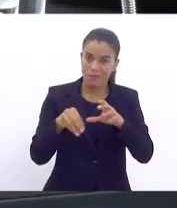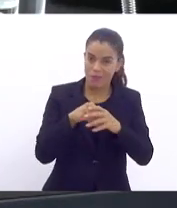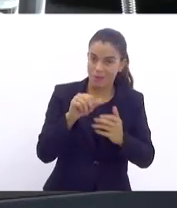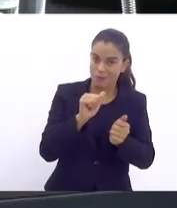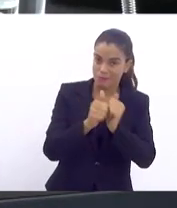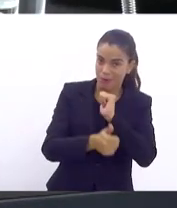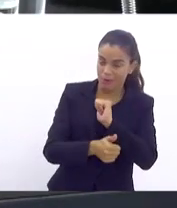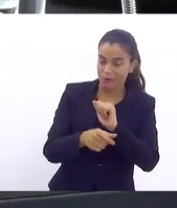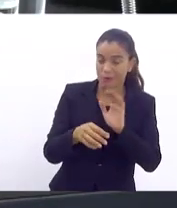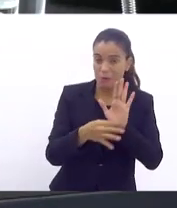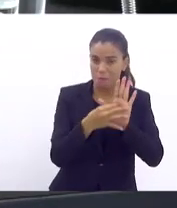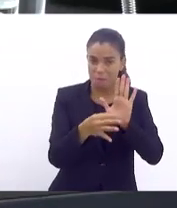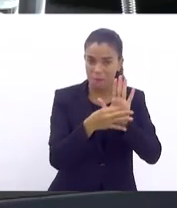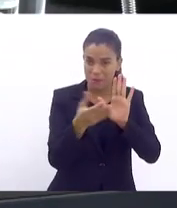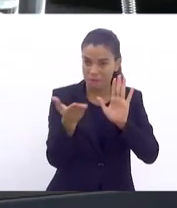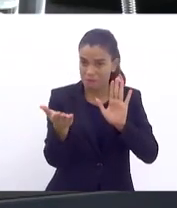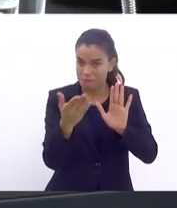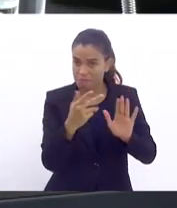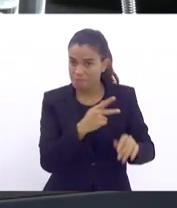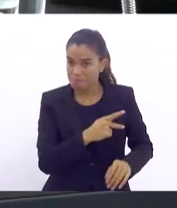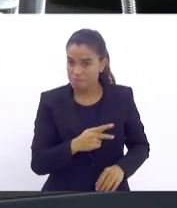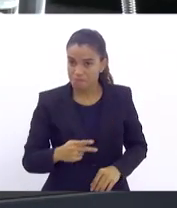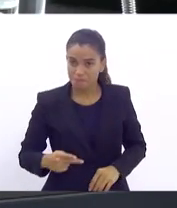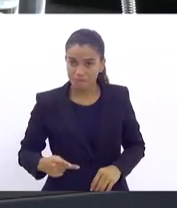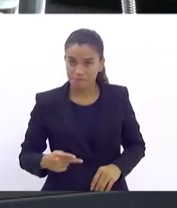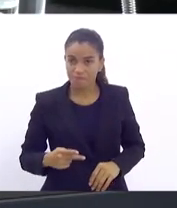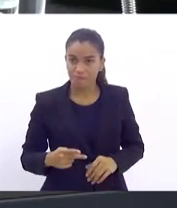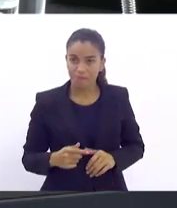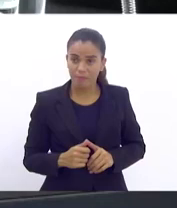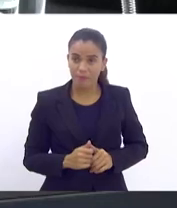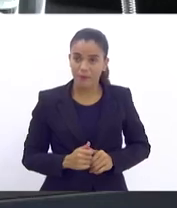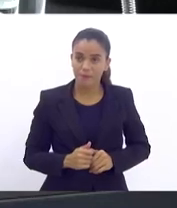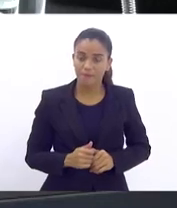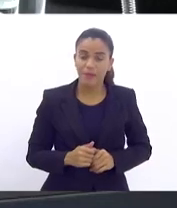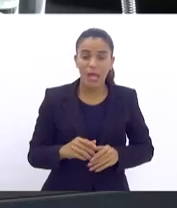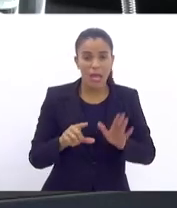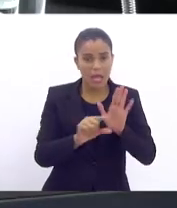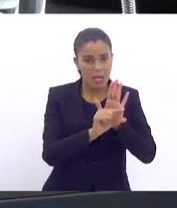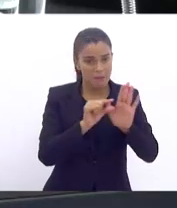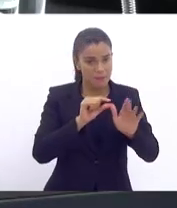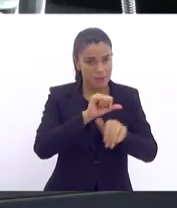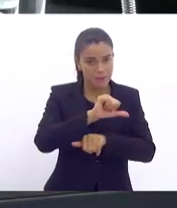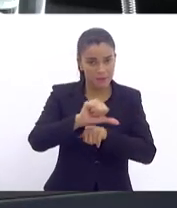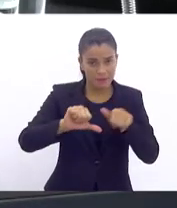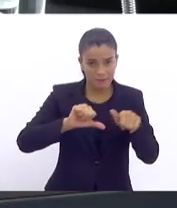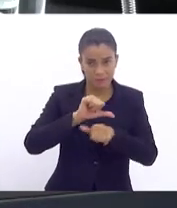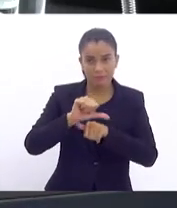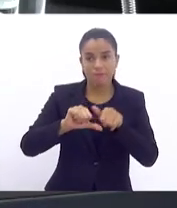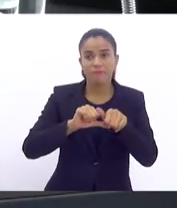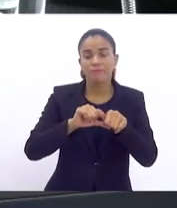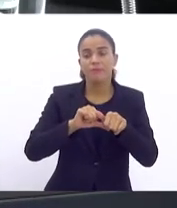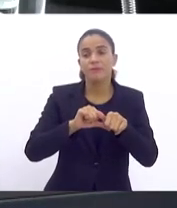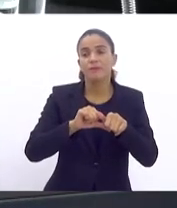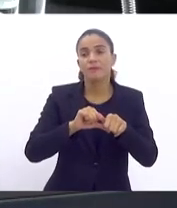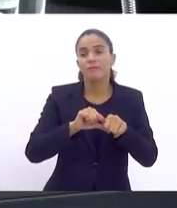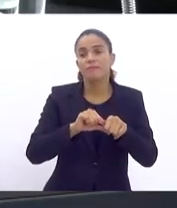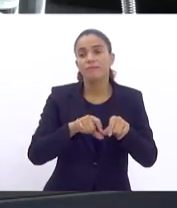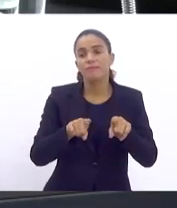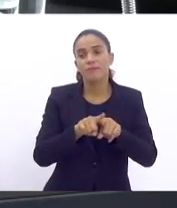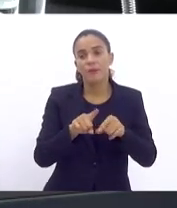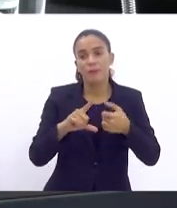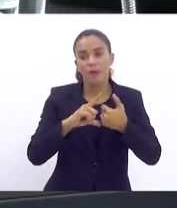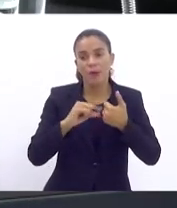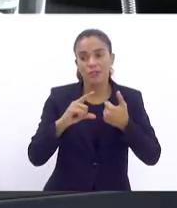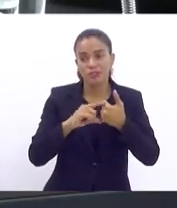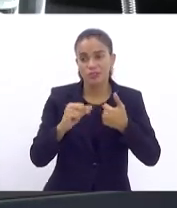parecer de vossa excelência É essa a ementa é modificada E também o artigo